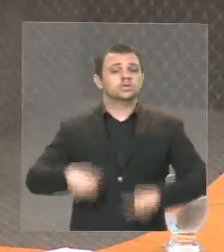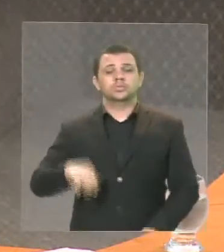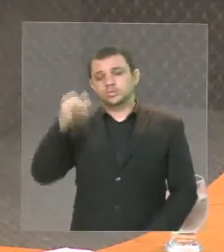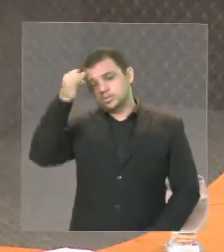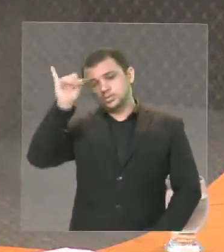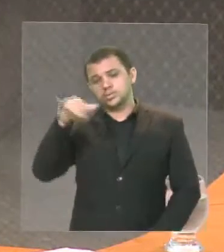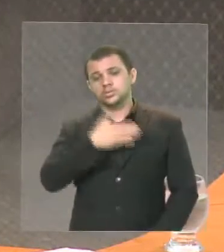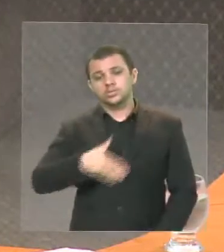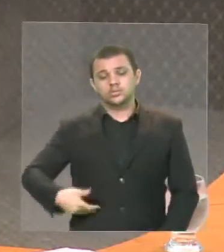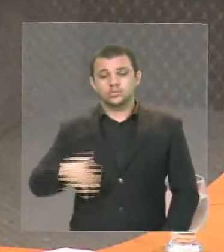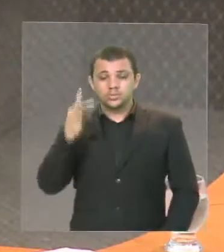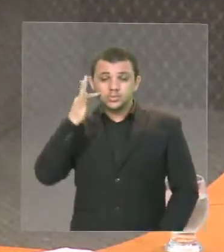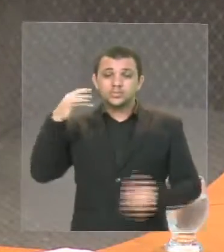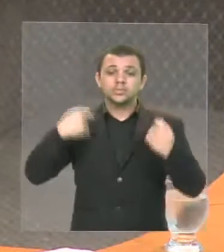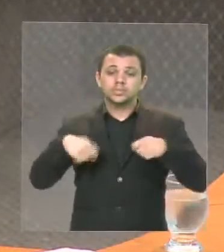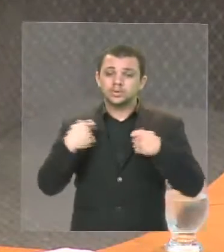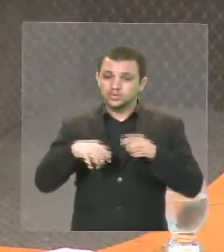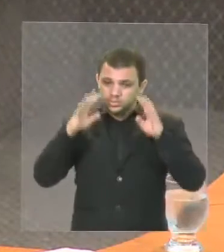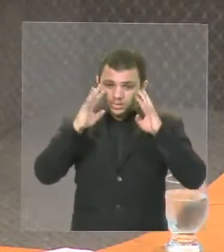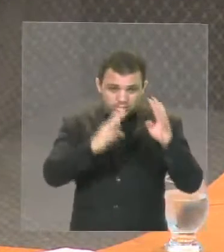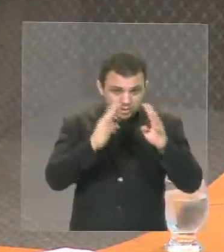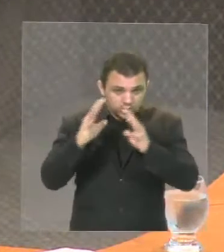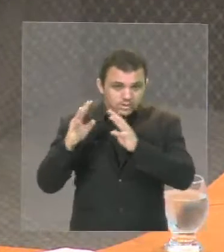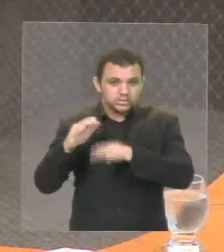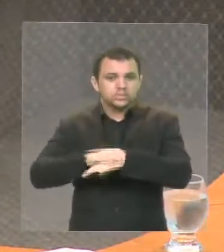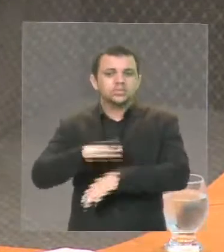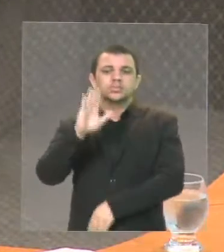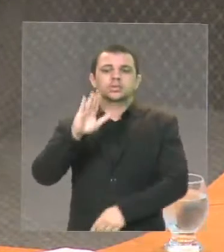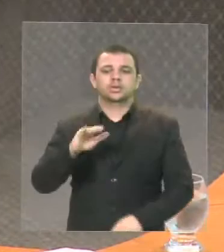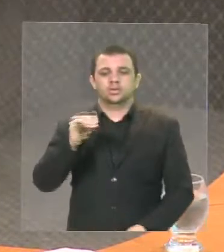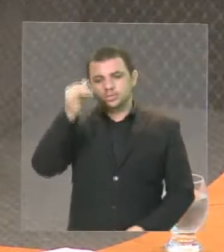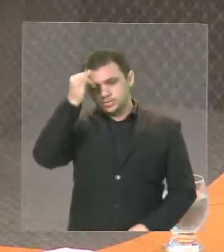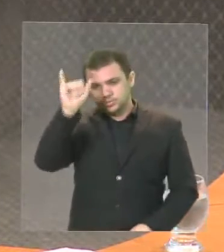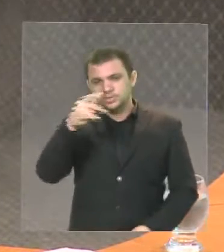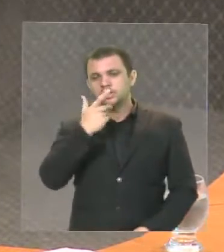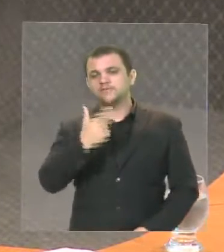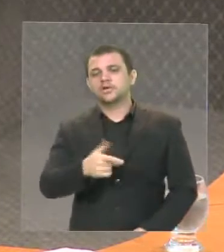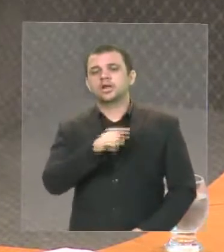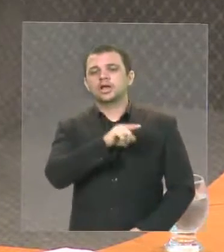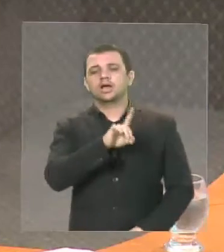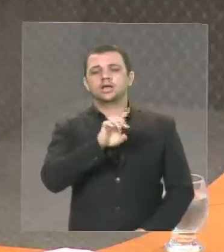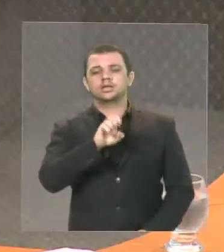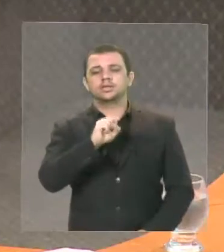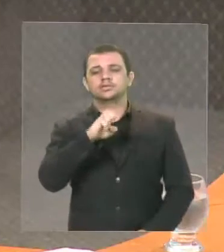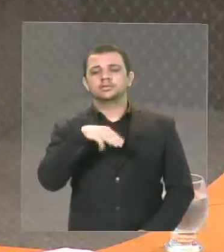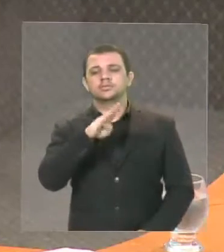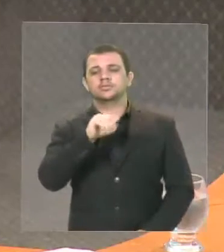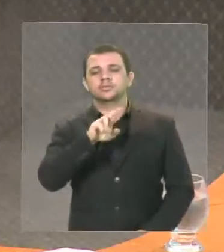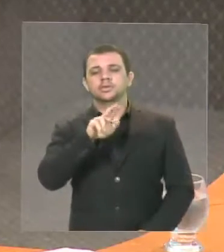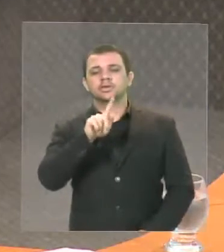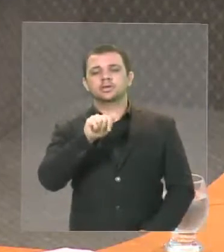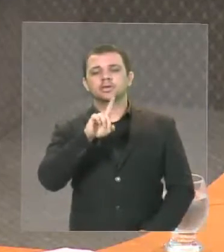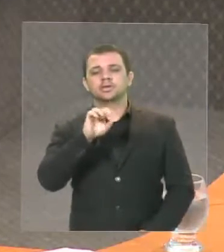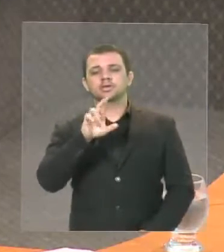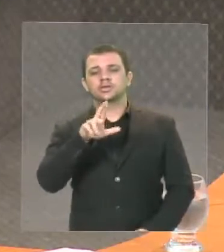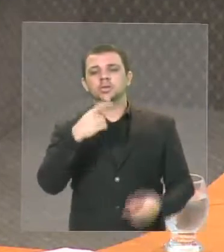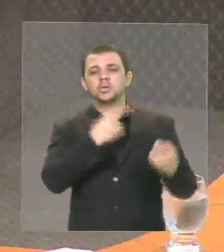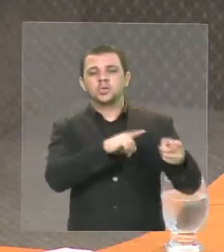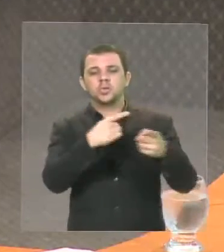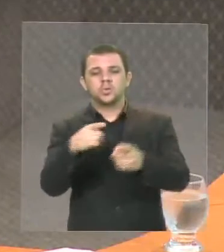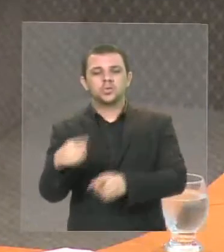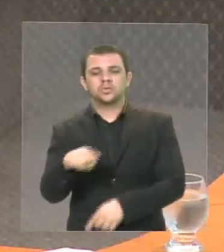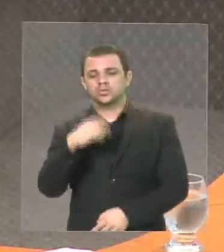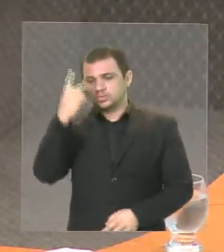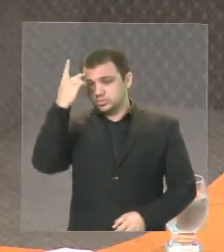um olhar mais atento, ao invés de ficar dizendo que desembargador, ficar denegrindo a imagem dos desembargadores lá fora, ele